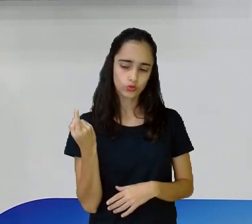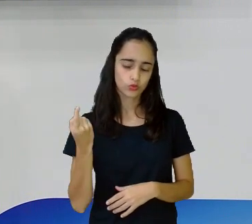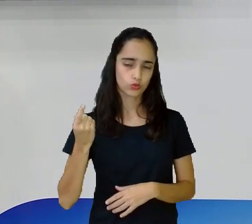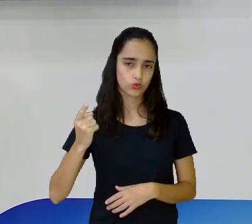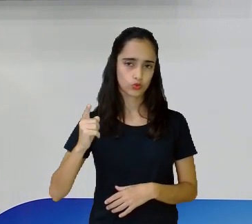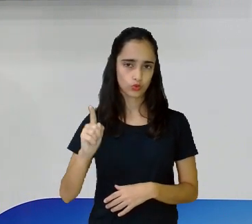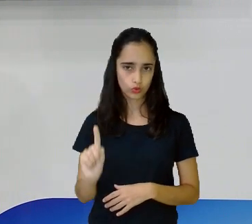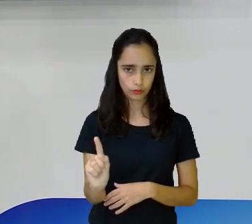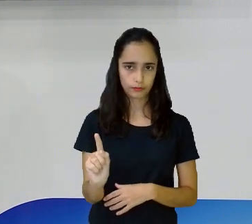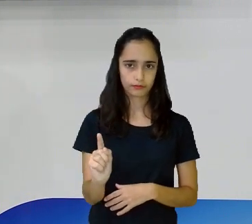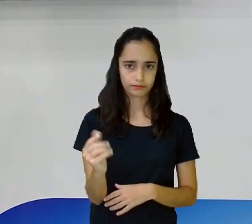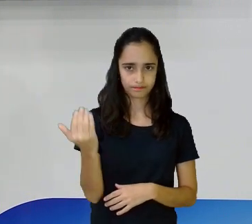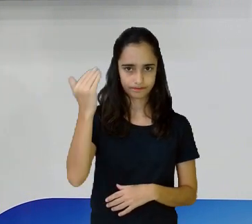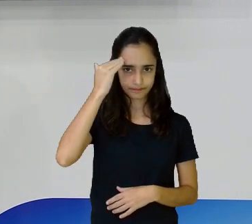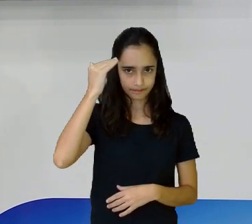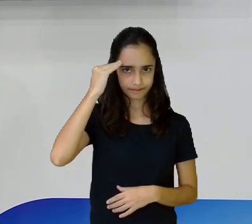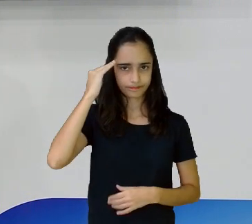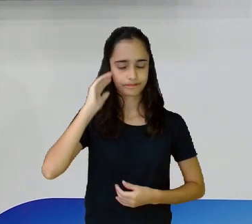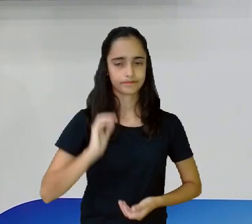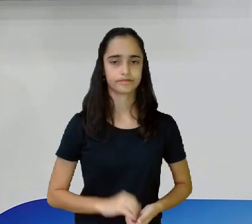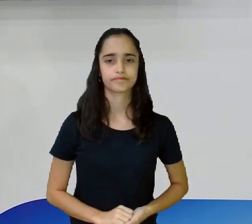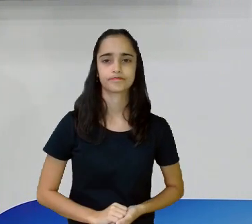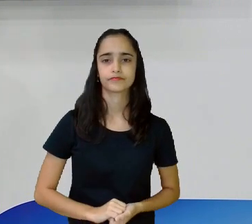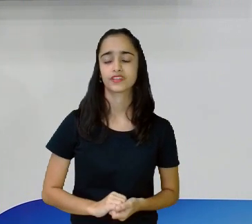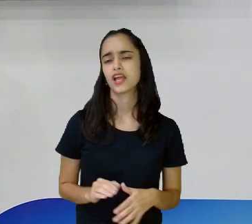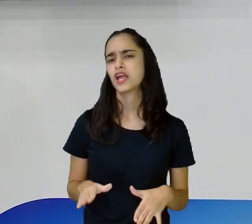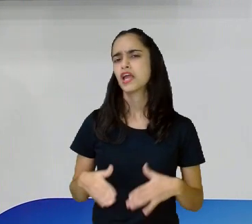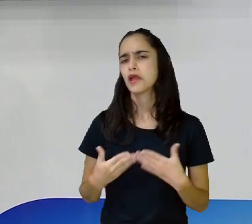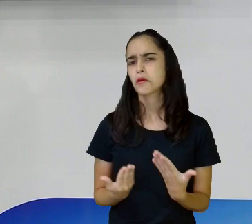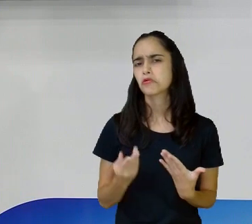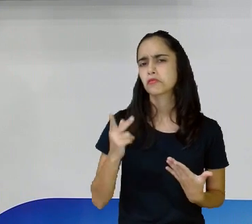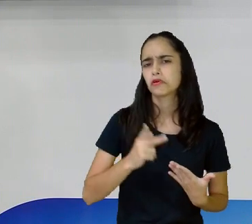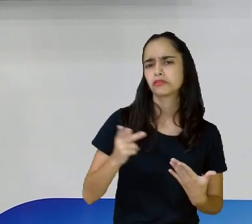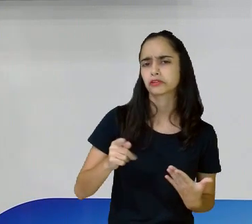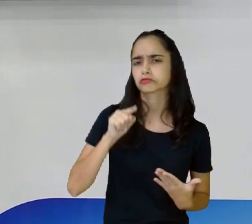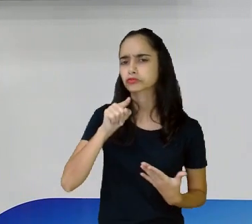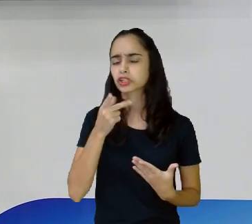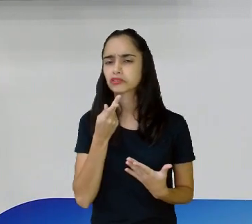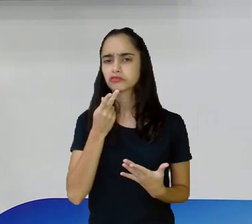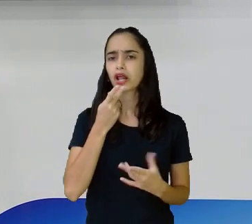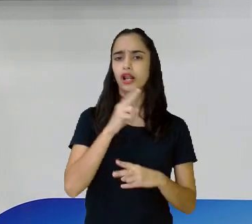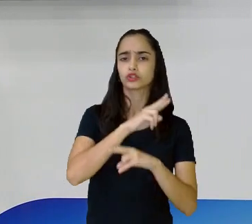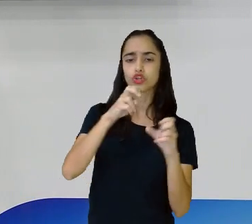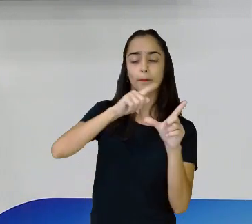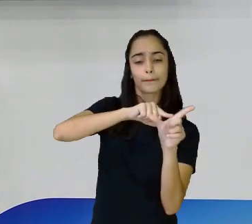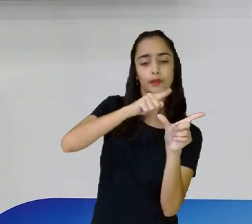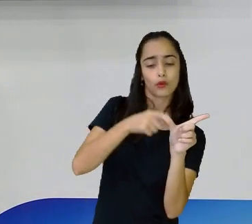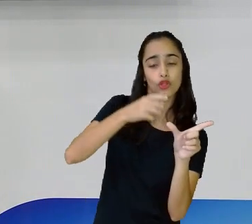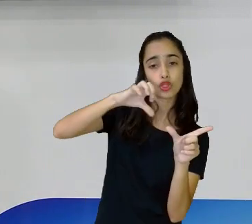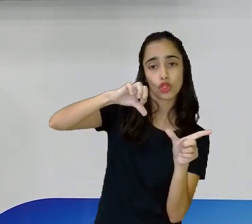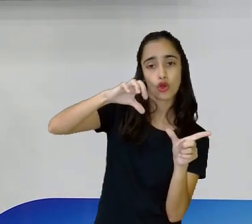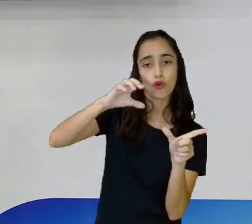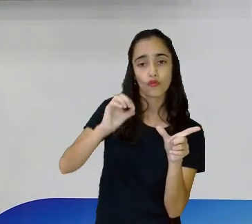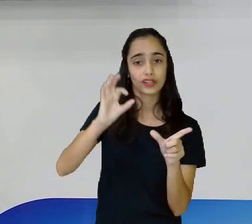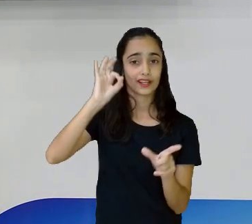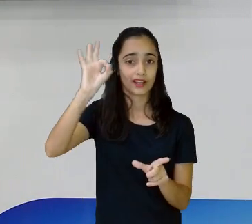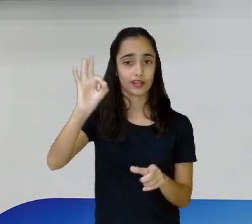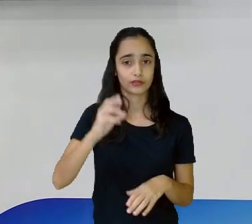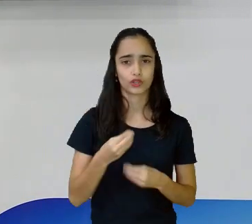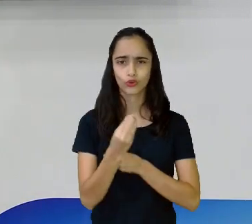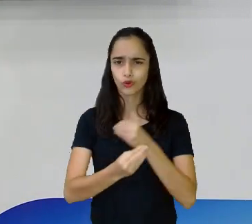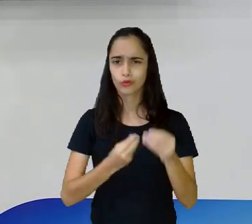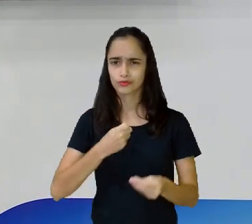360 graus. Professor, e quando a senhora fala de ângulo reto, 90 graus? É como se eu tivesse